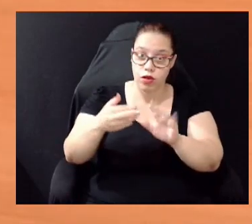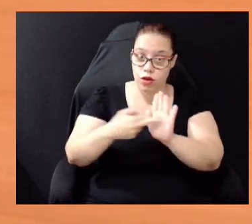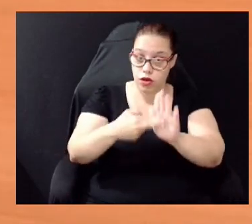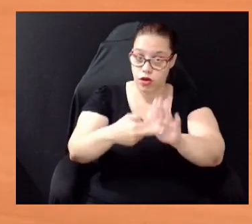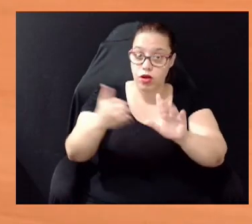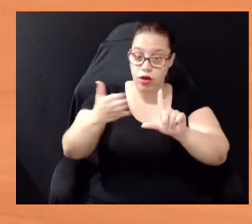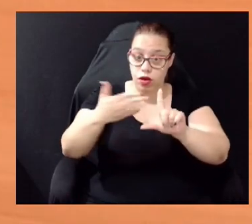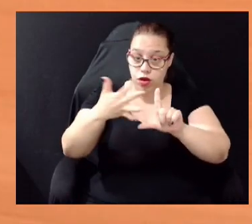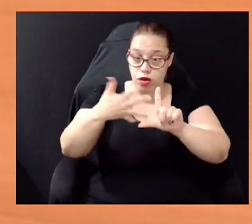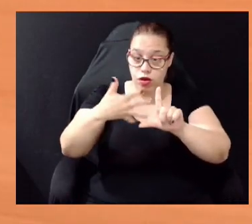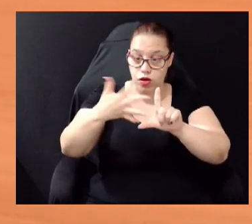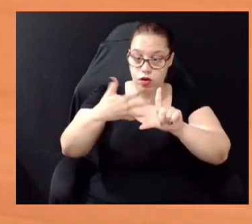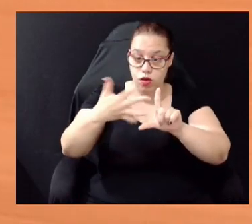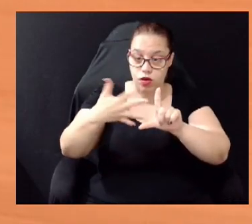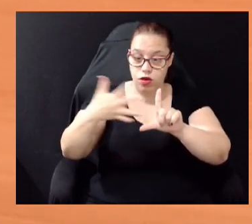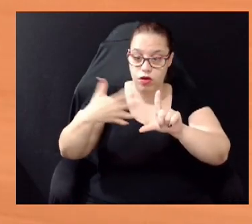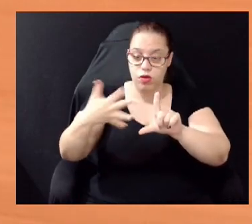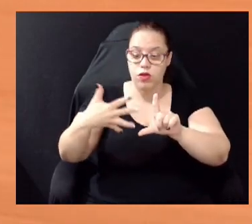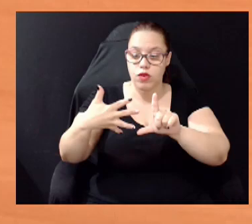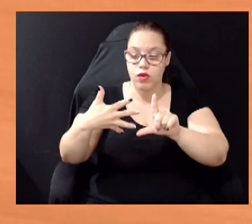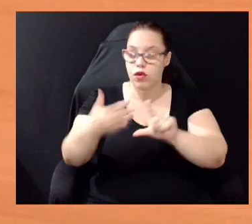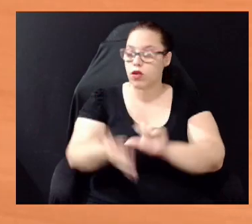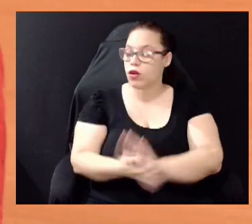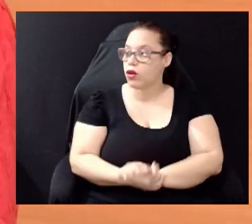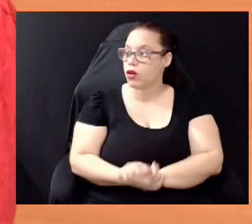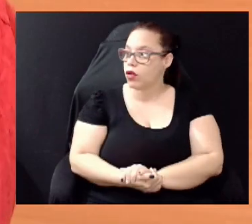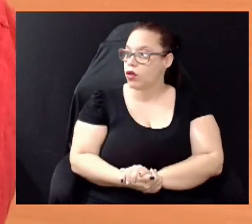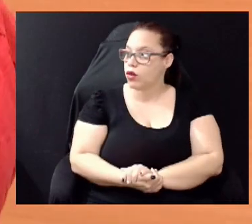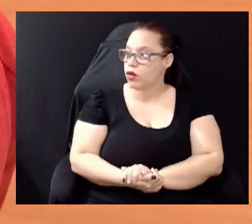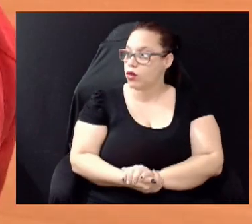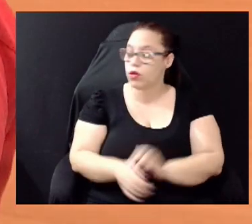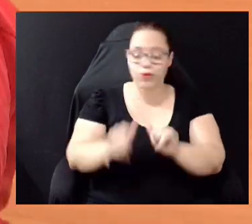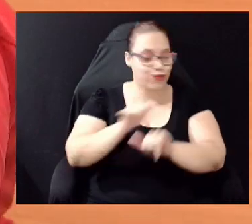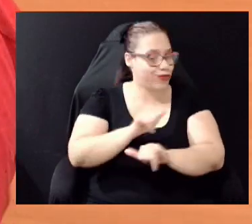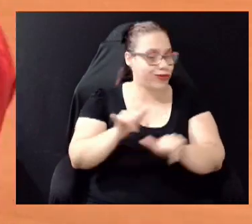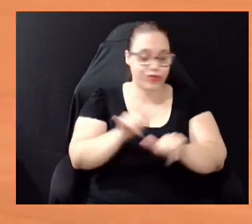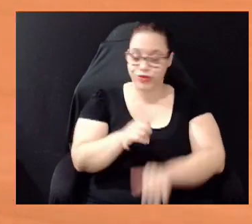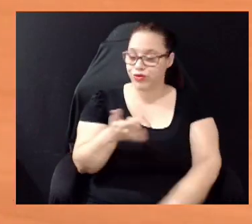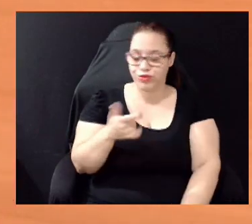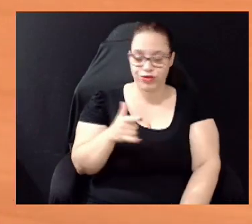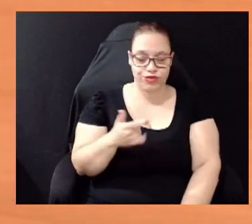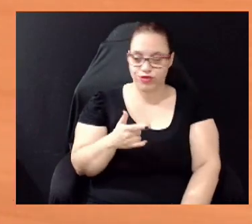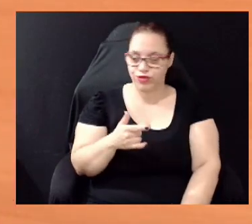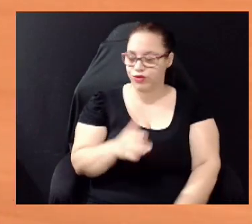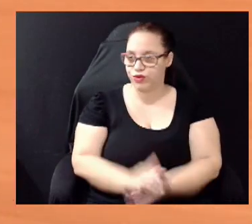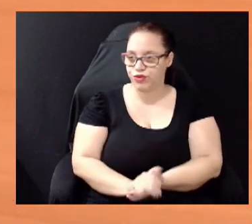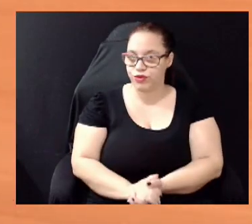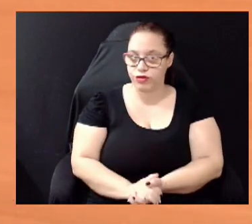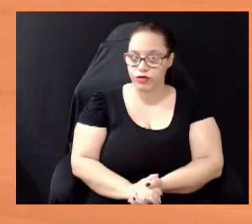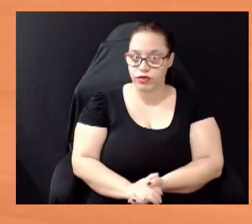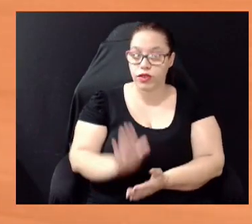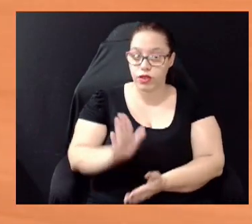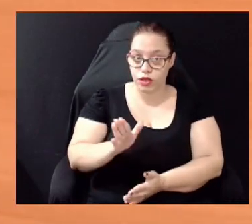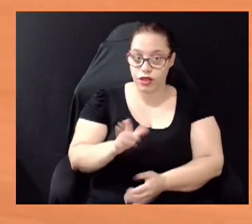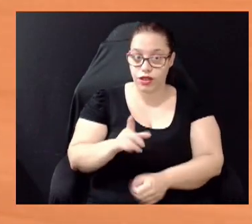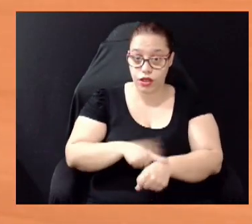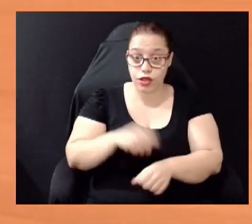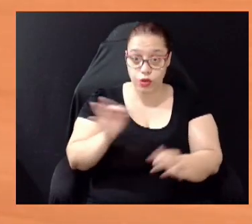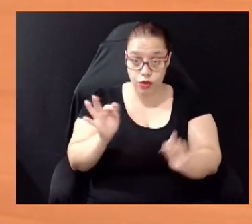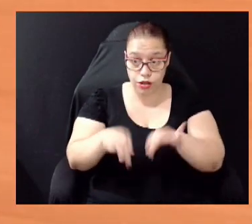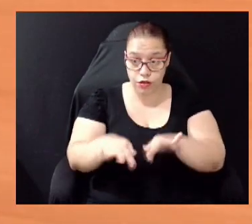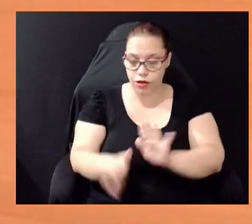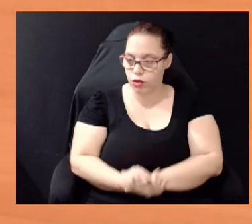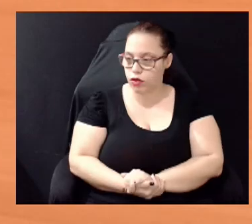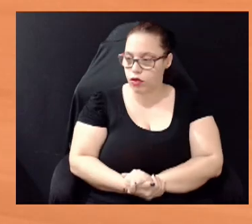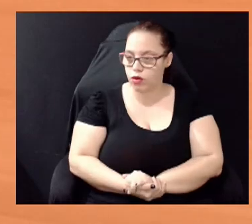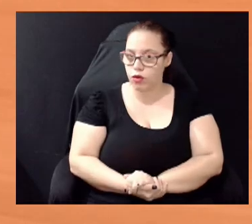não são divulgados. E aí, né, já estou quase passando aqui, só acho